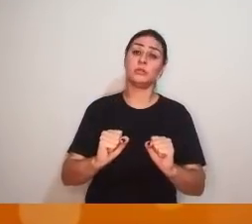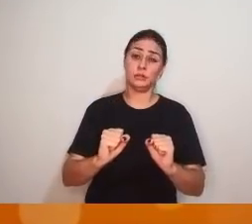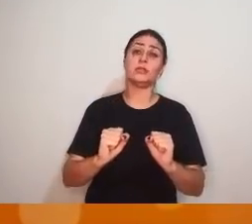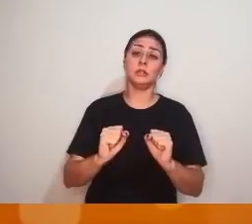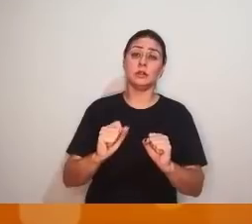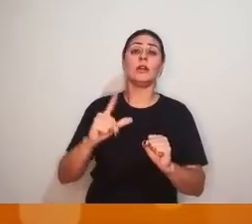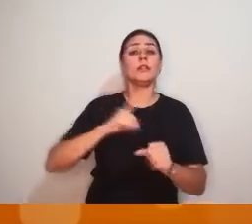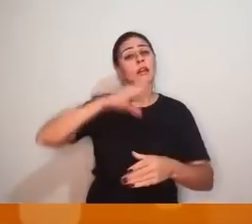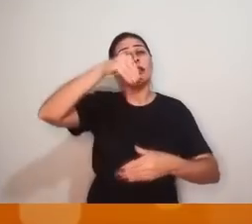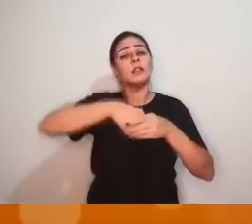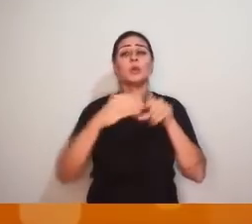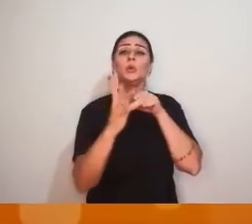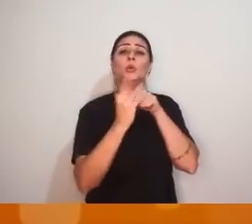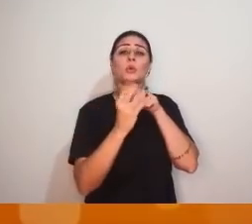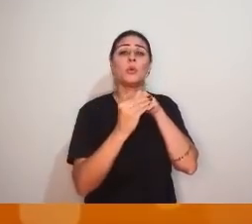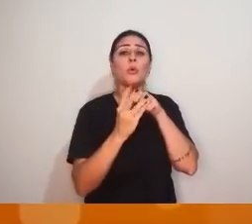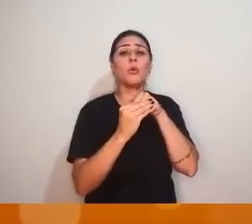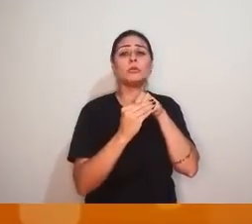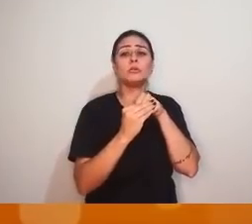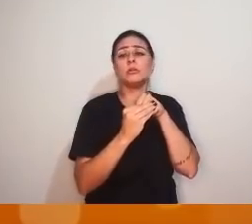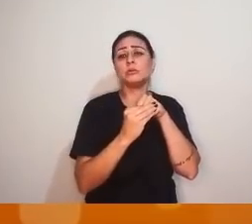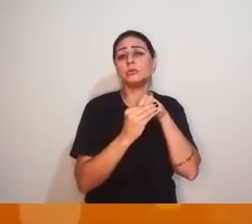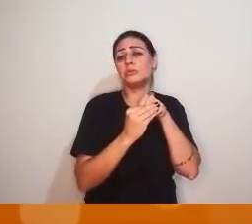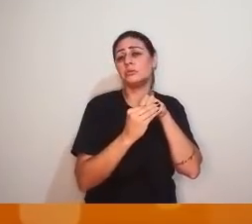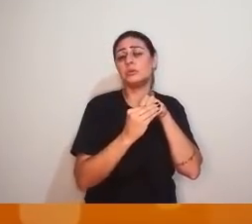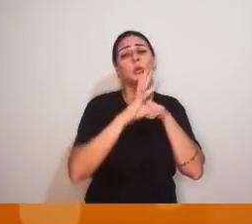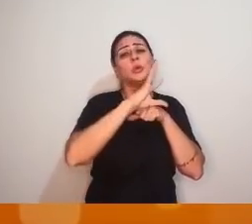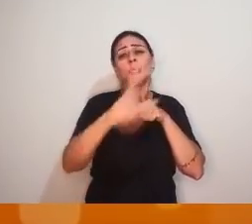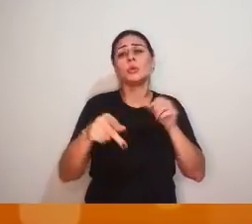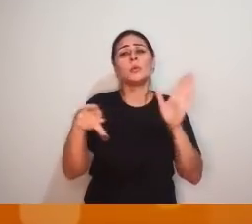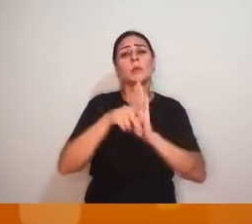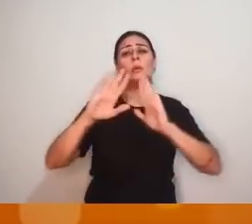gratuita, onde você tem todo o conteúdo de uma enciclopédia escolar